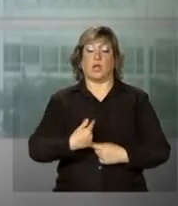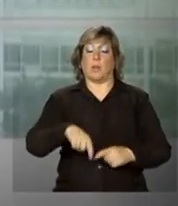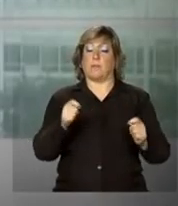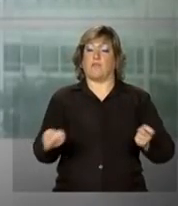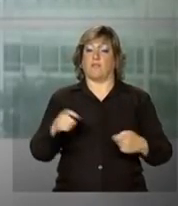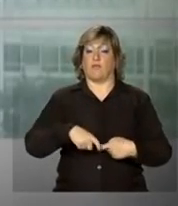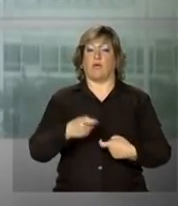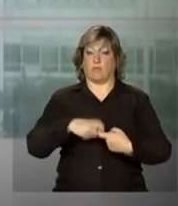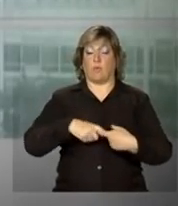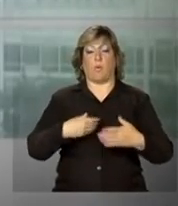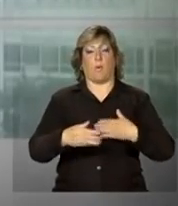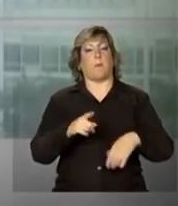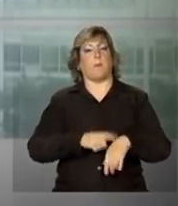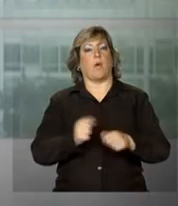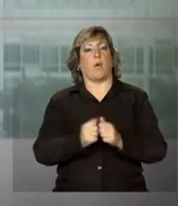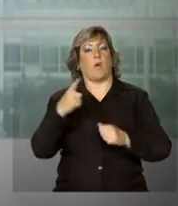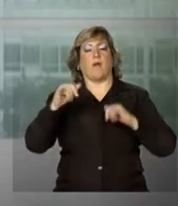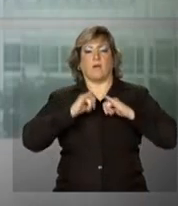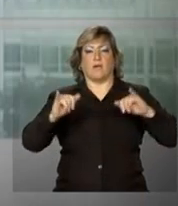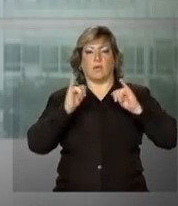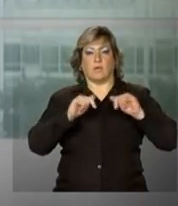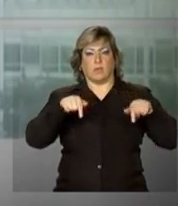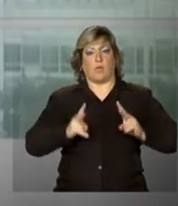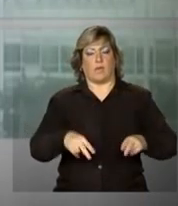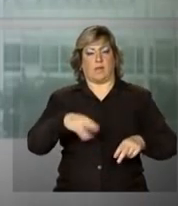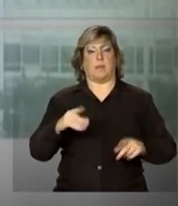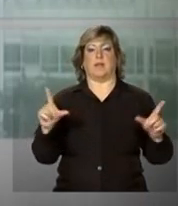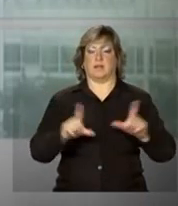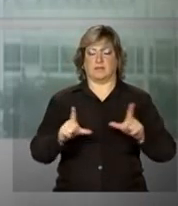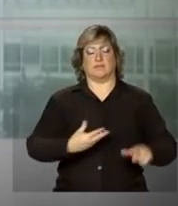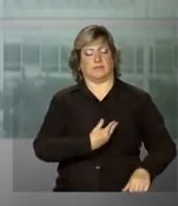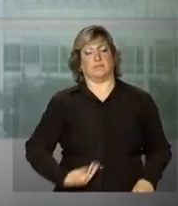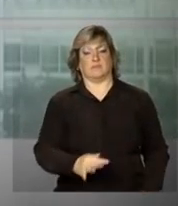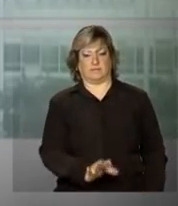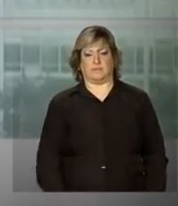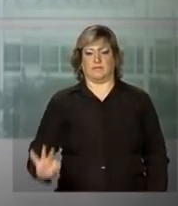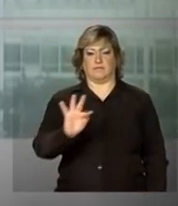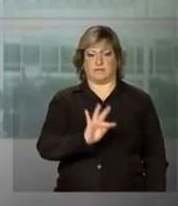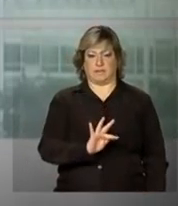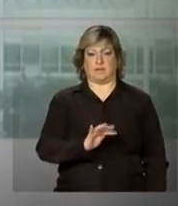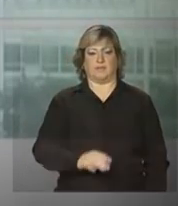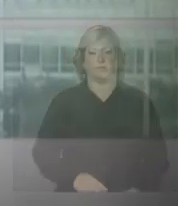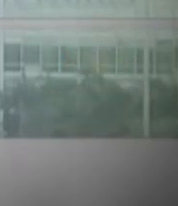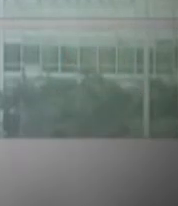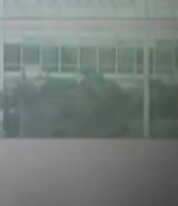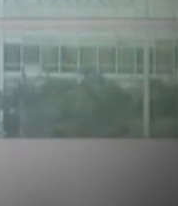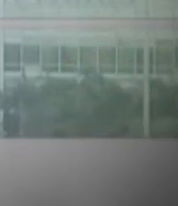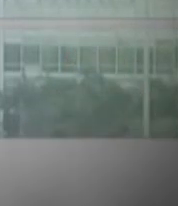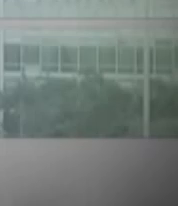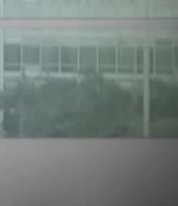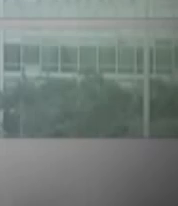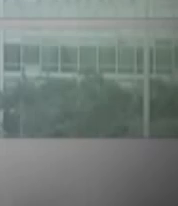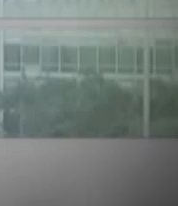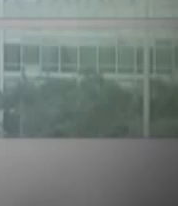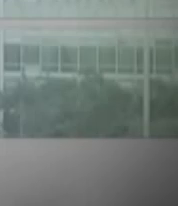podemos voltar a qualquer momento com outras informações. Continue na NBR, a TV do Governo Federal. Música.